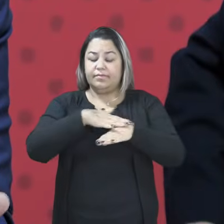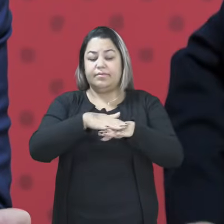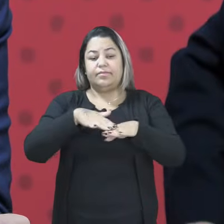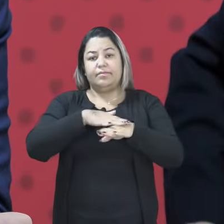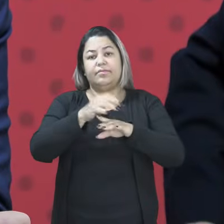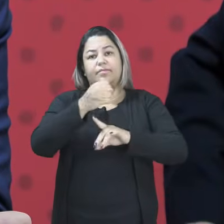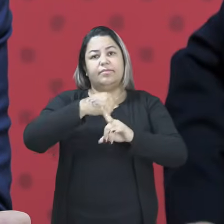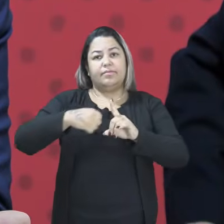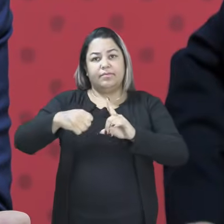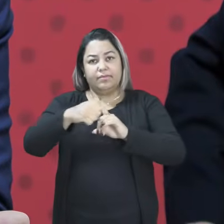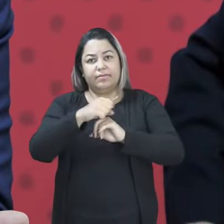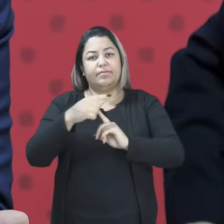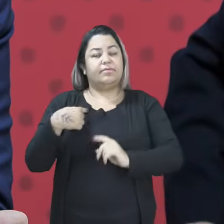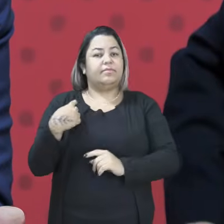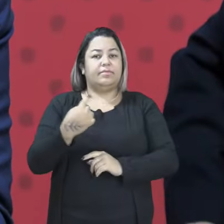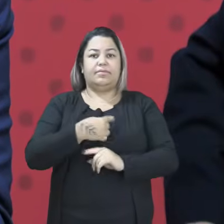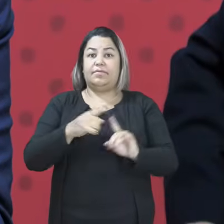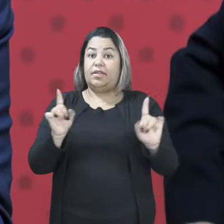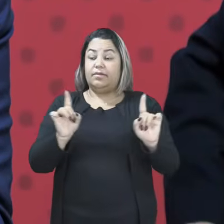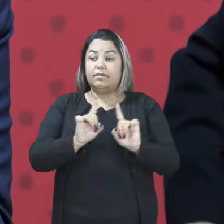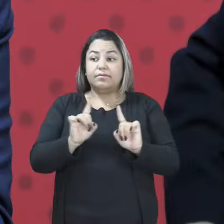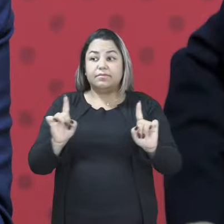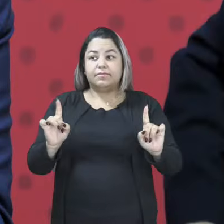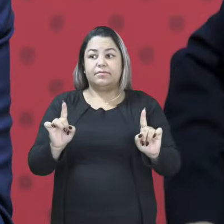nós não vamos